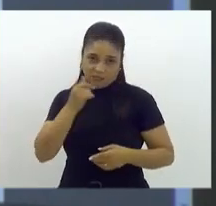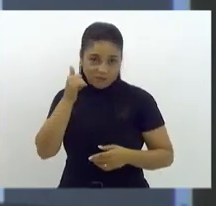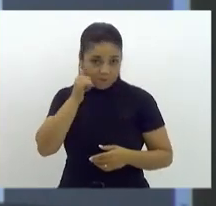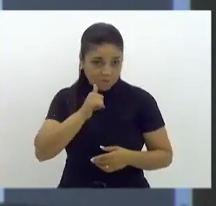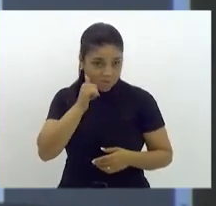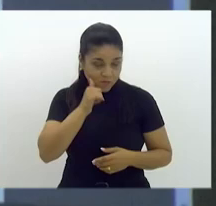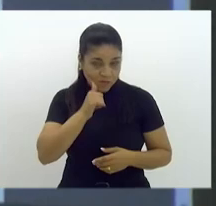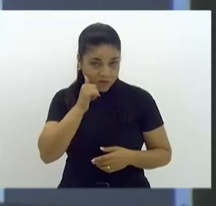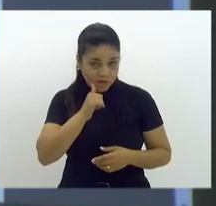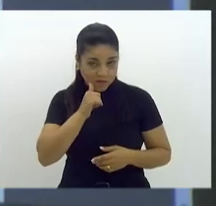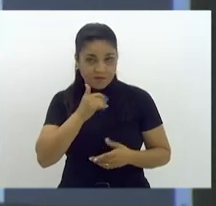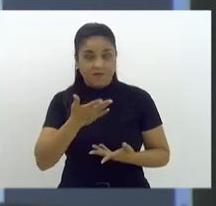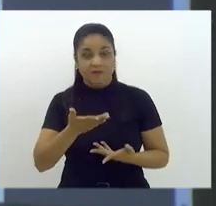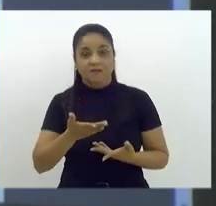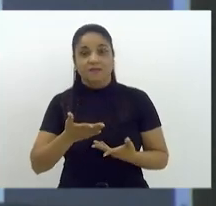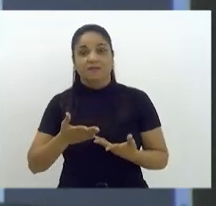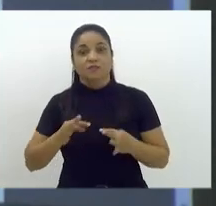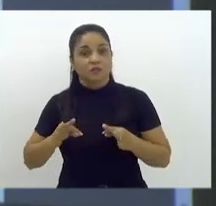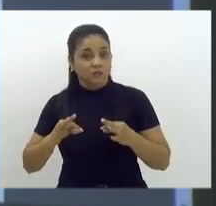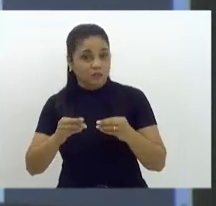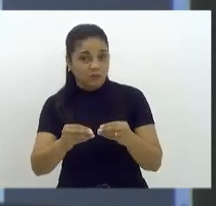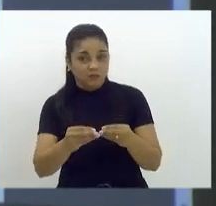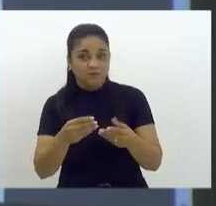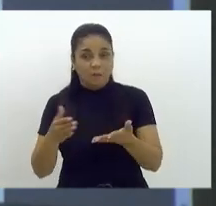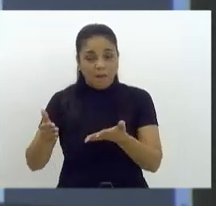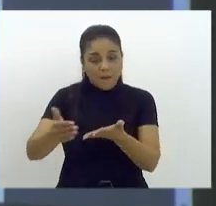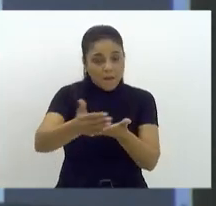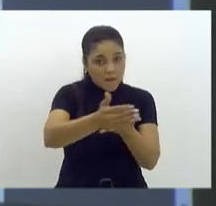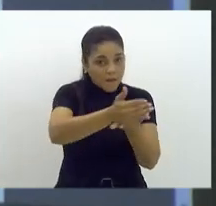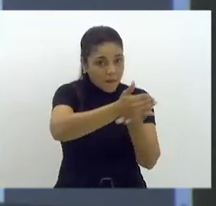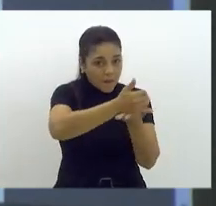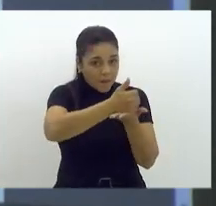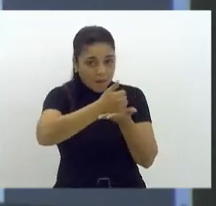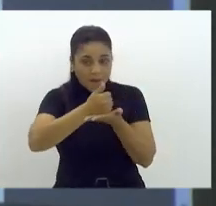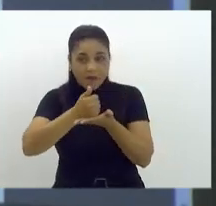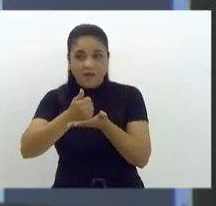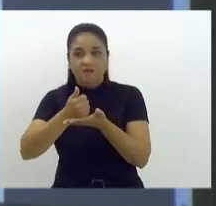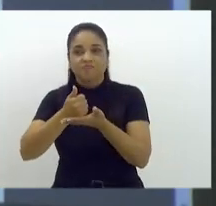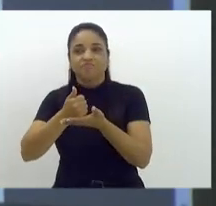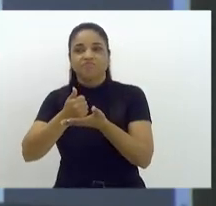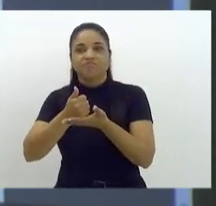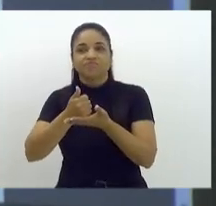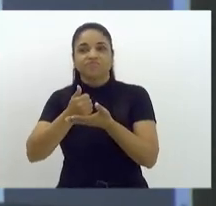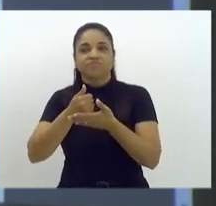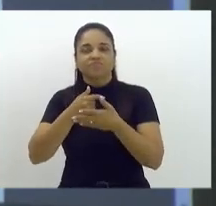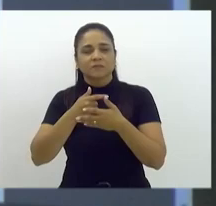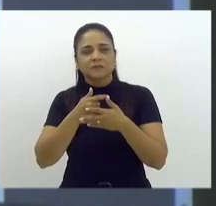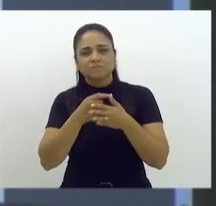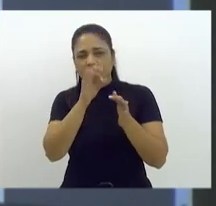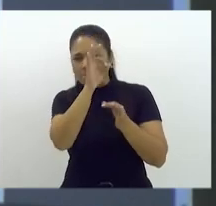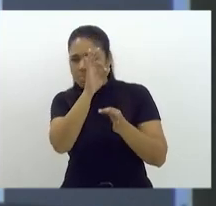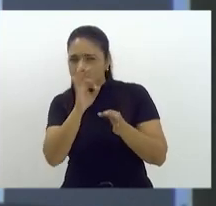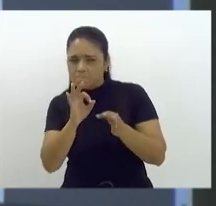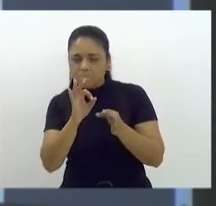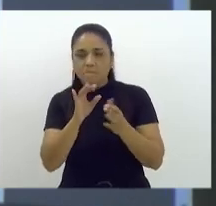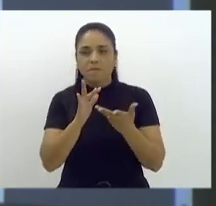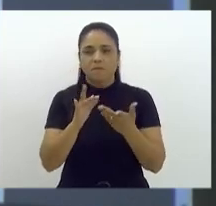tempo compilar tudo a polícia inteira então nós fizemos o recorte das leões